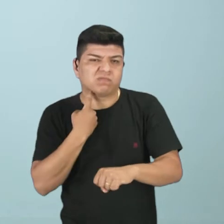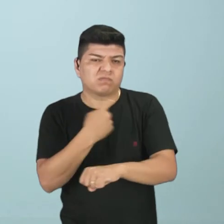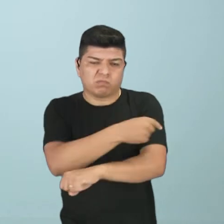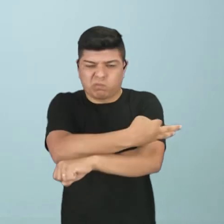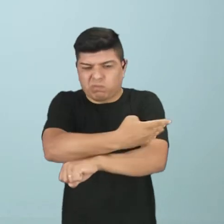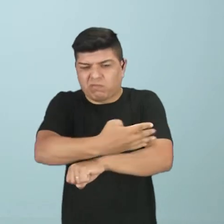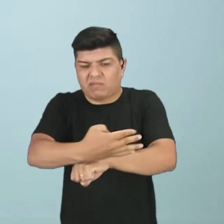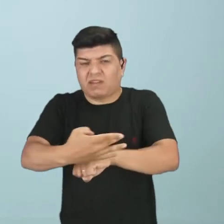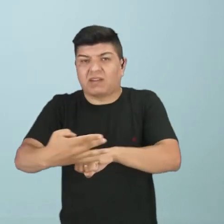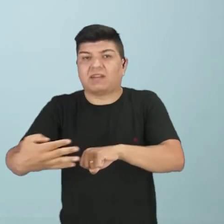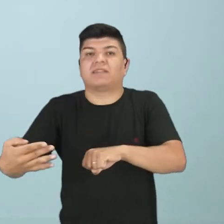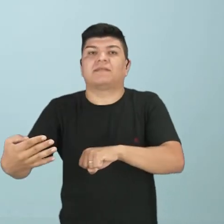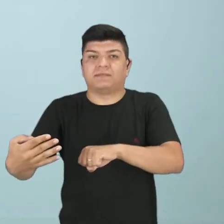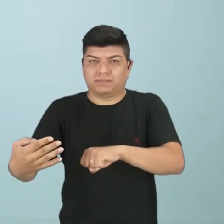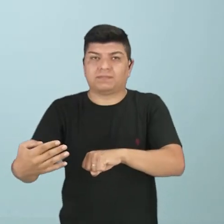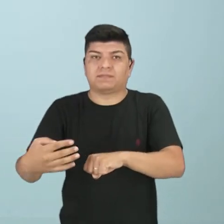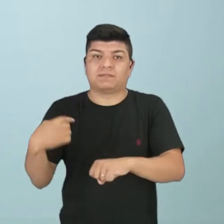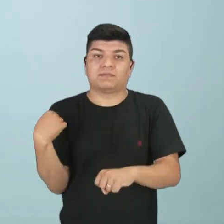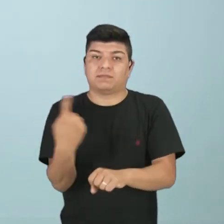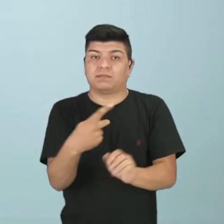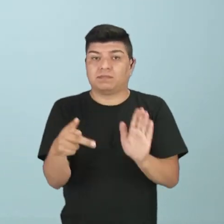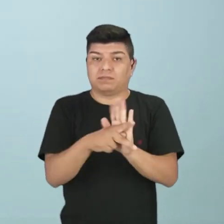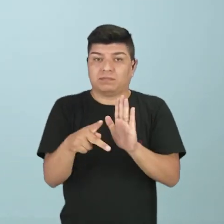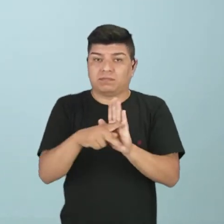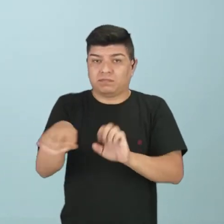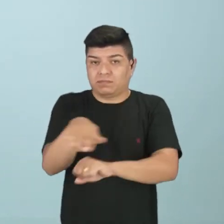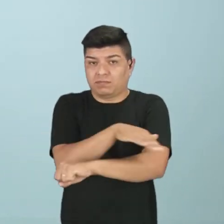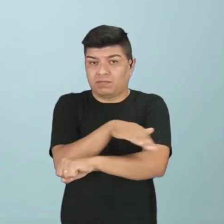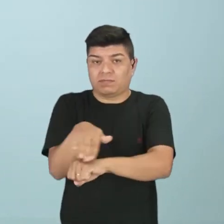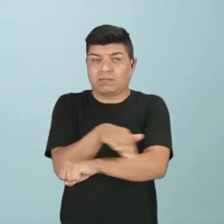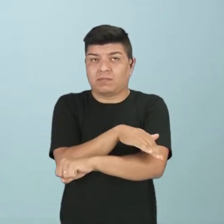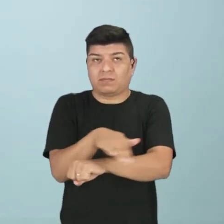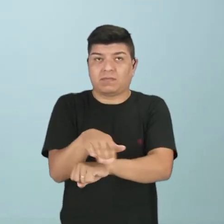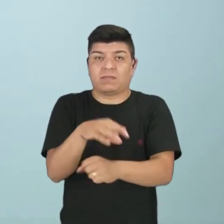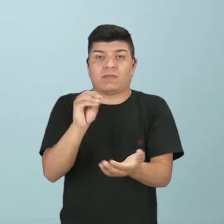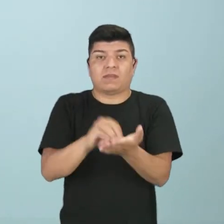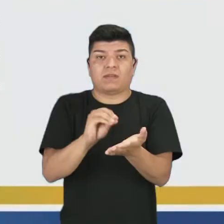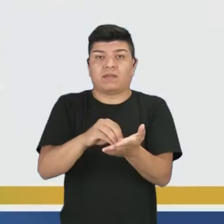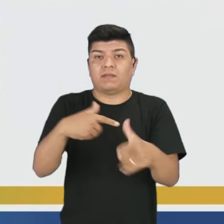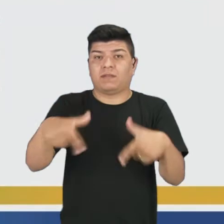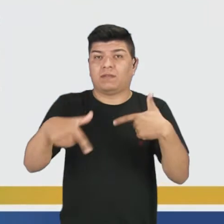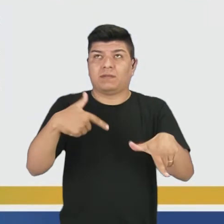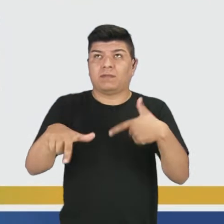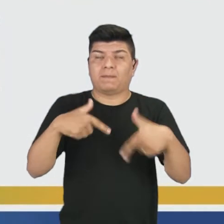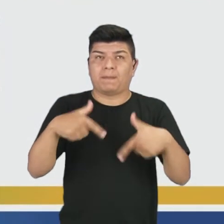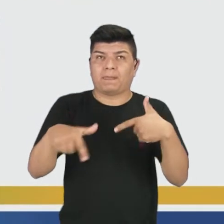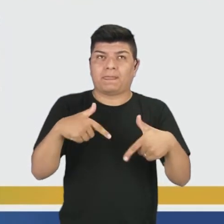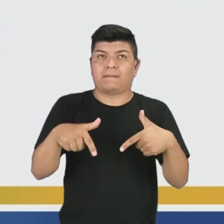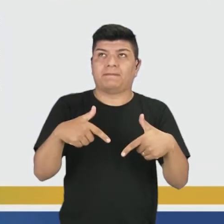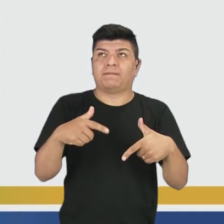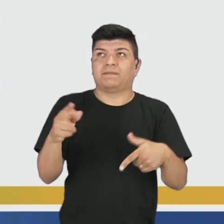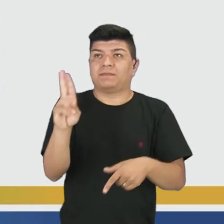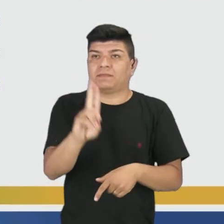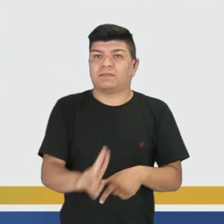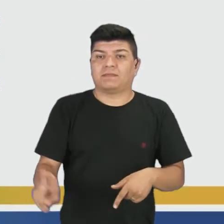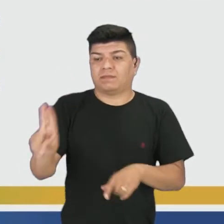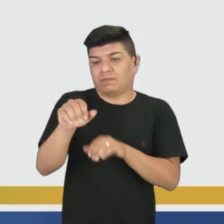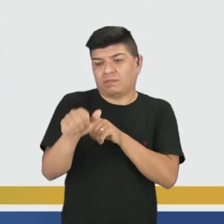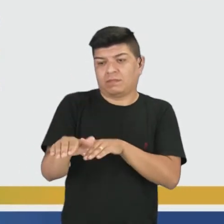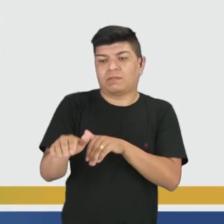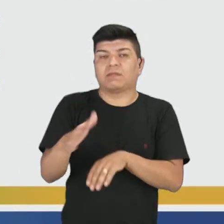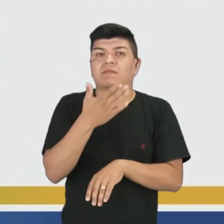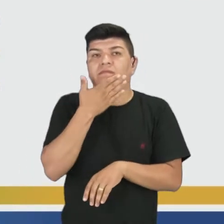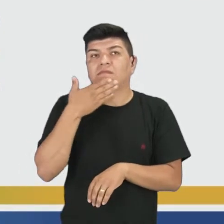realidade em várias partes do Brasil e no nosso próprio bairro. Quanto ao desemprego, usufruindo de um ensino melhor, os